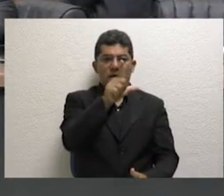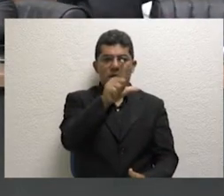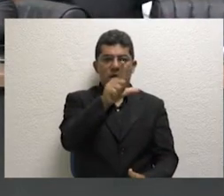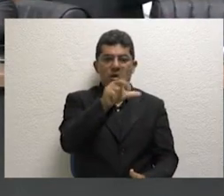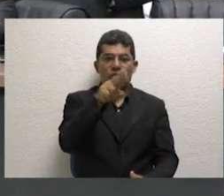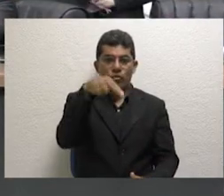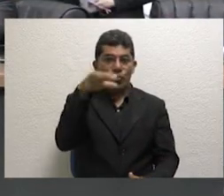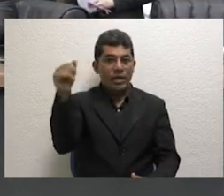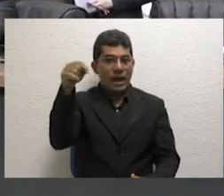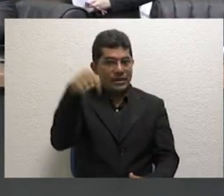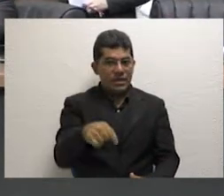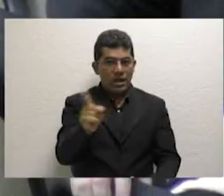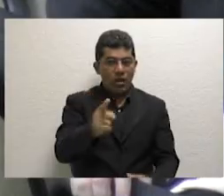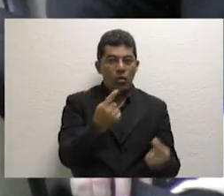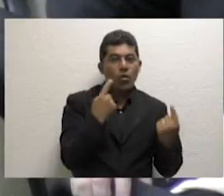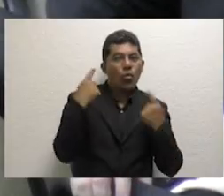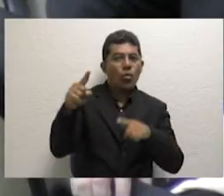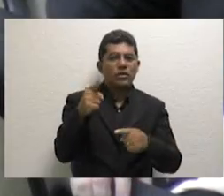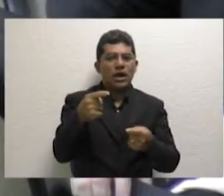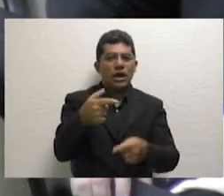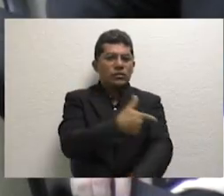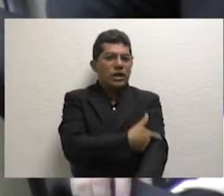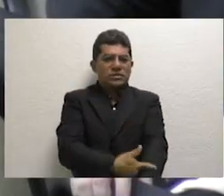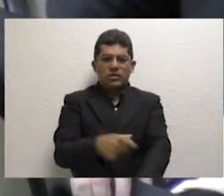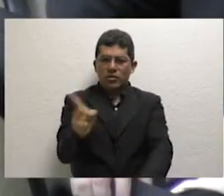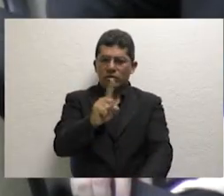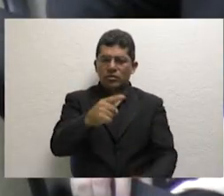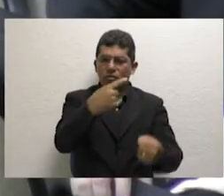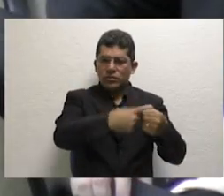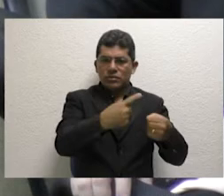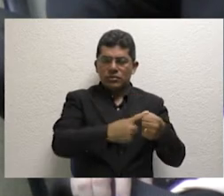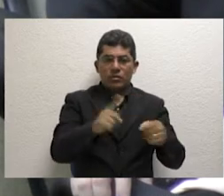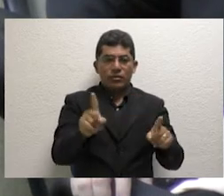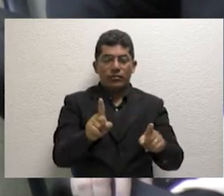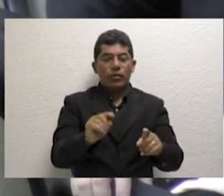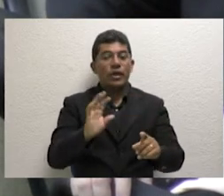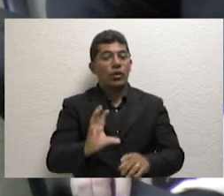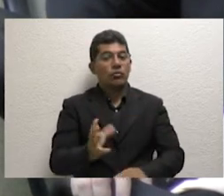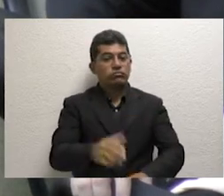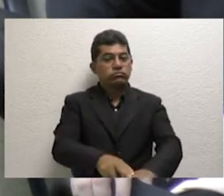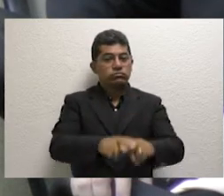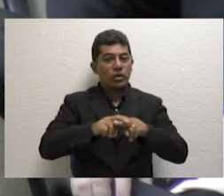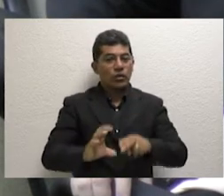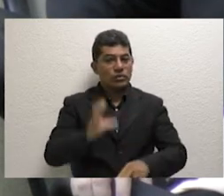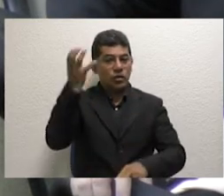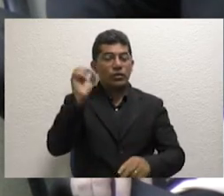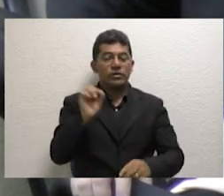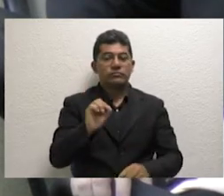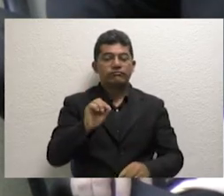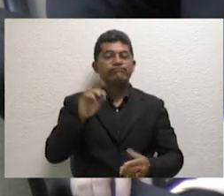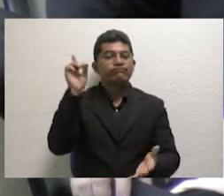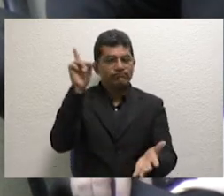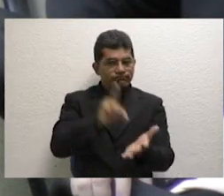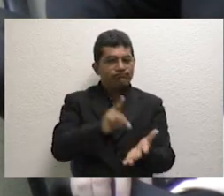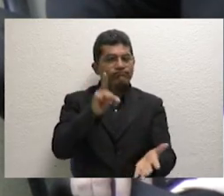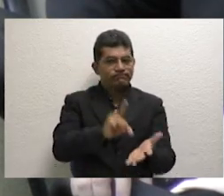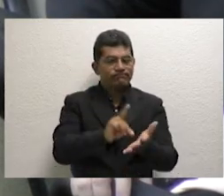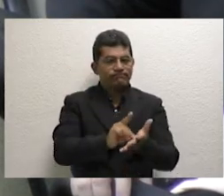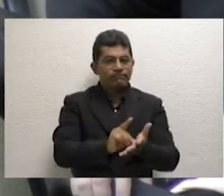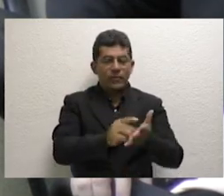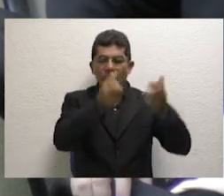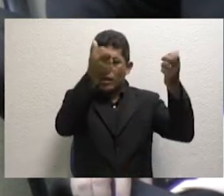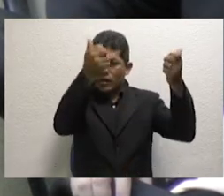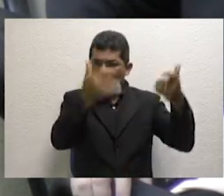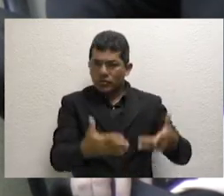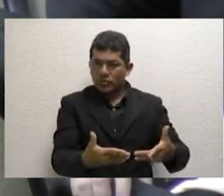educação em relação a questão da educação em Tonantins o que houve aqui foram relatos de fatos que